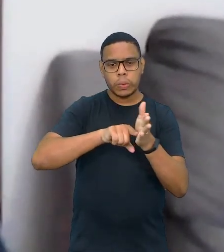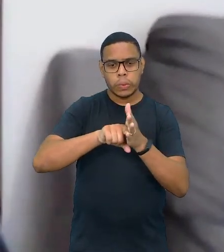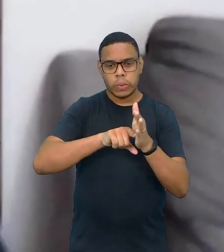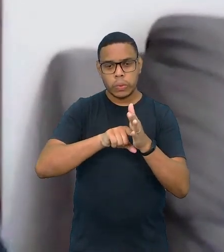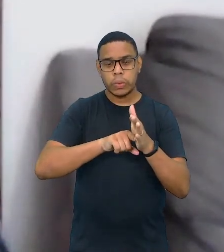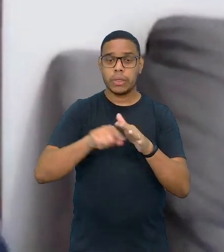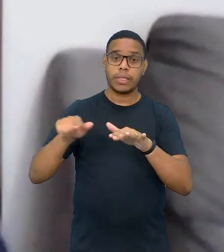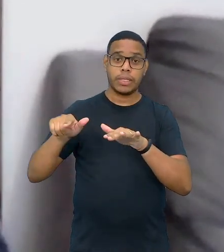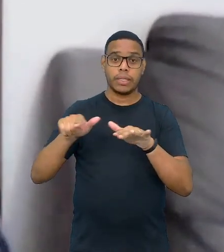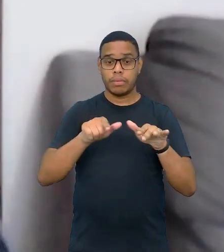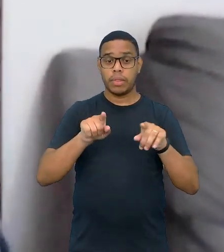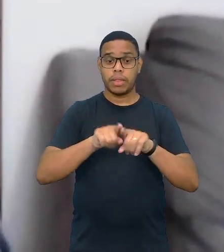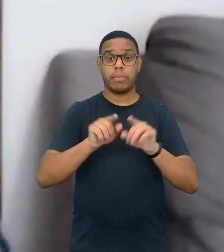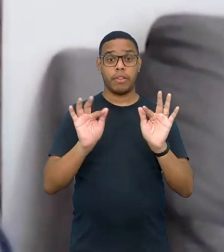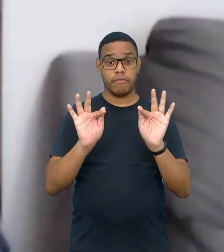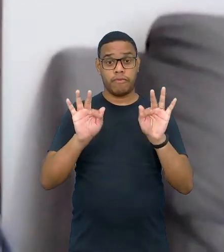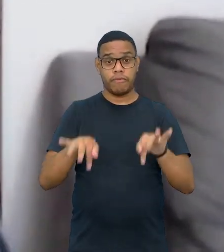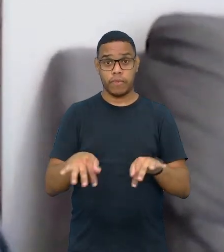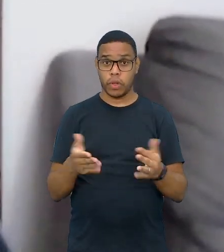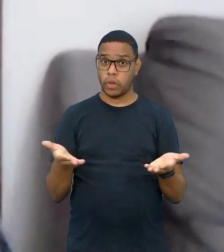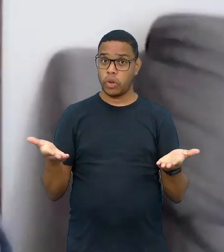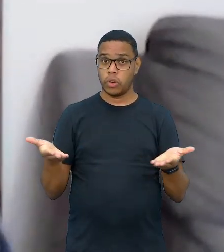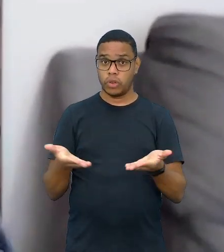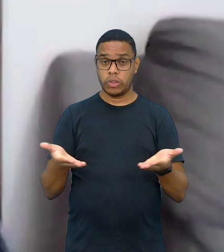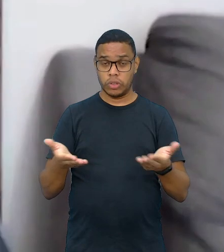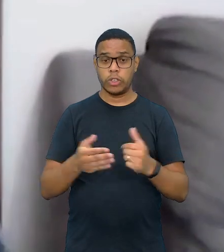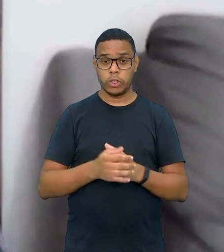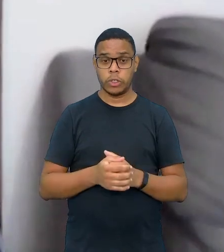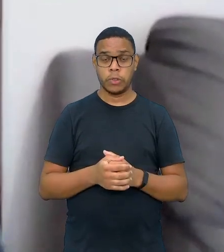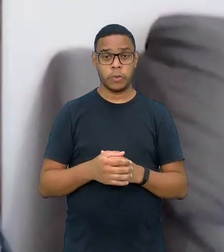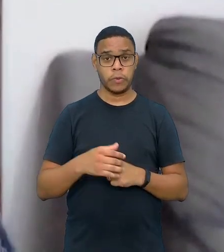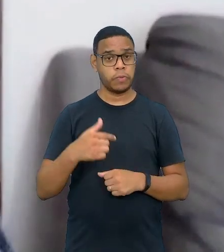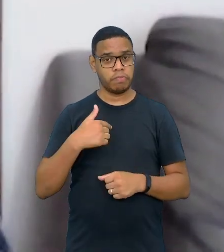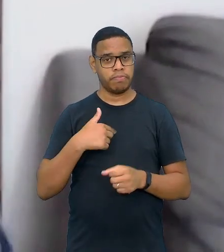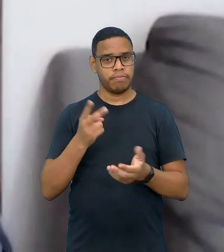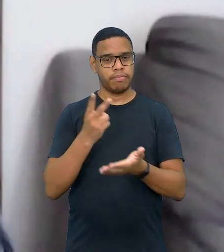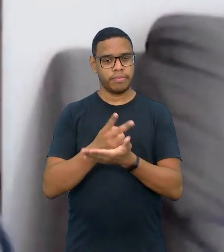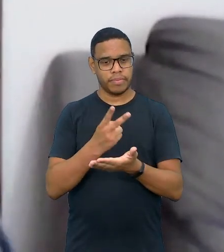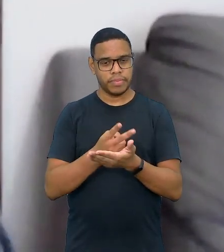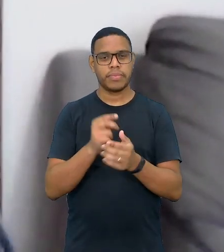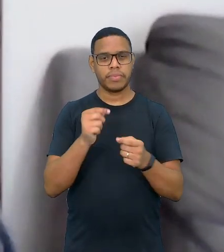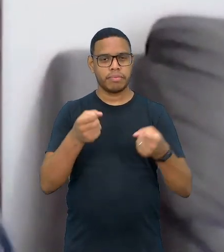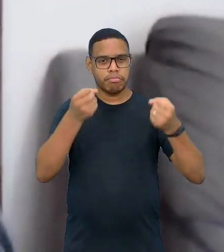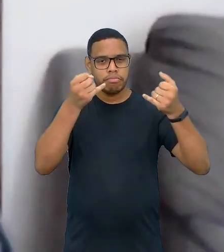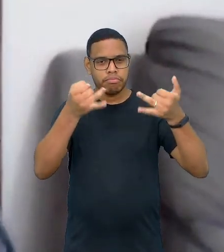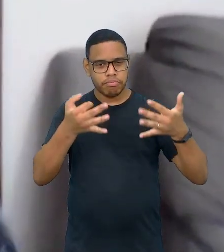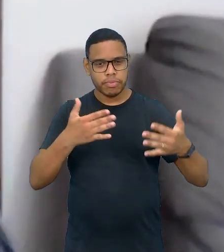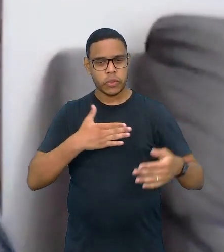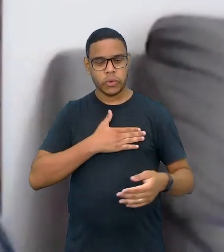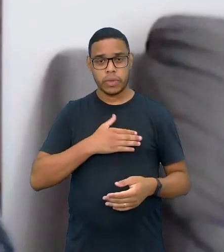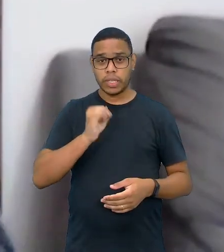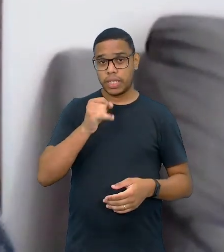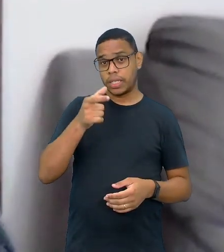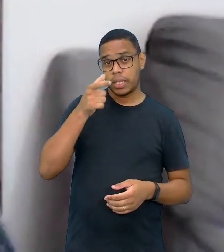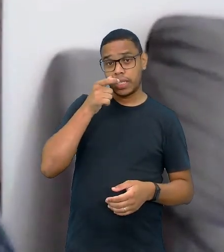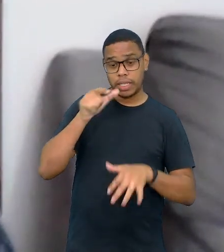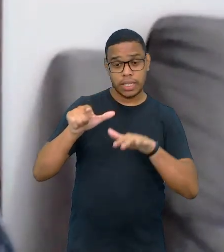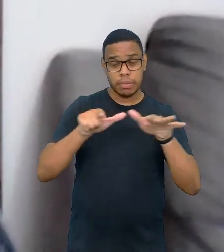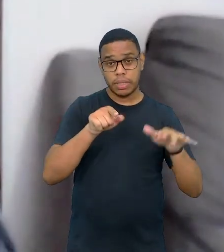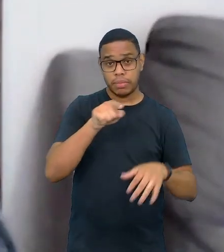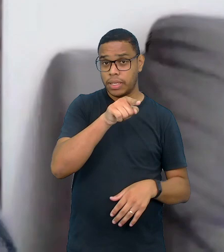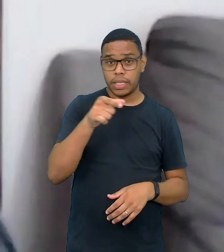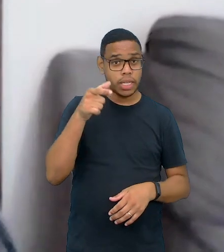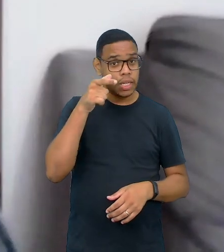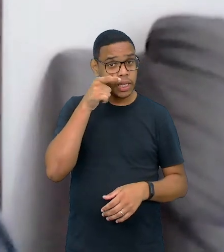semana e finalizar hoje, tá? Então, eu sempre gosto de fazer esse movimento. Quem não assistiu semana